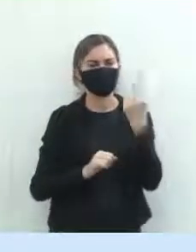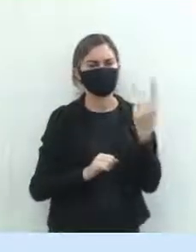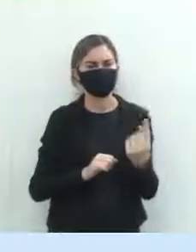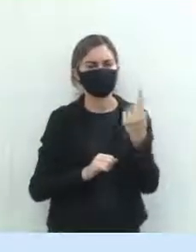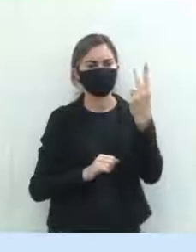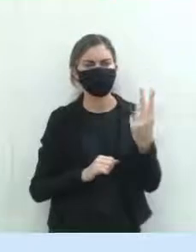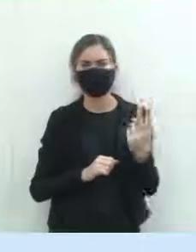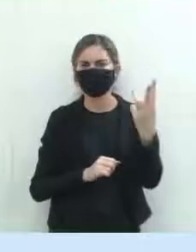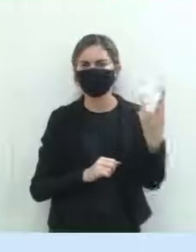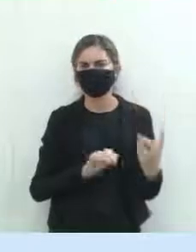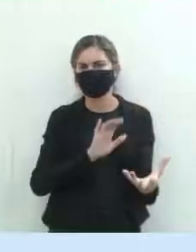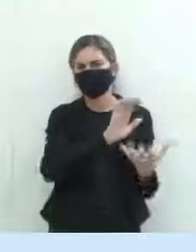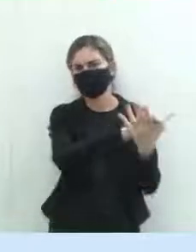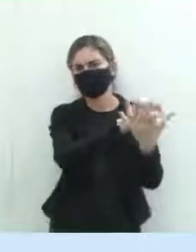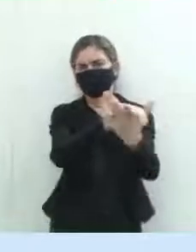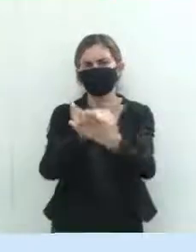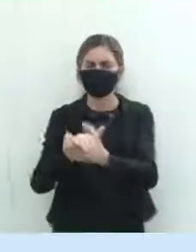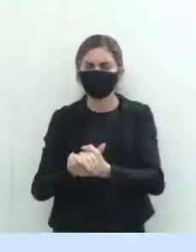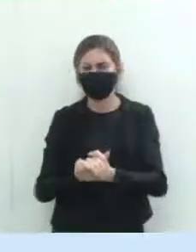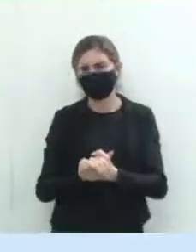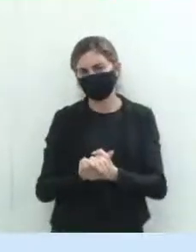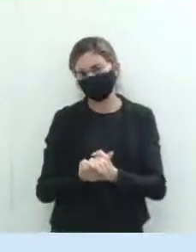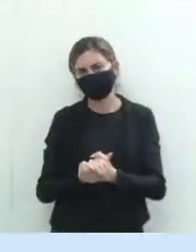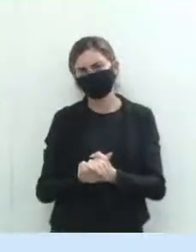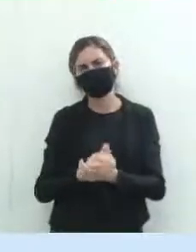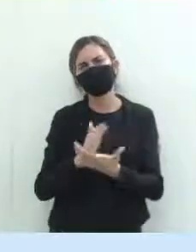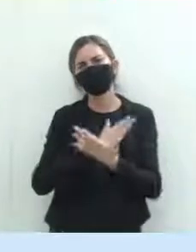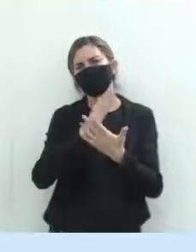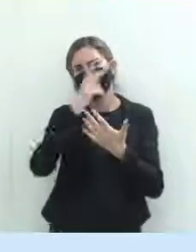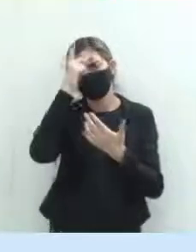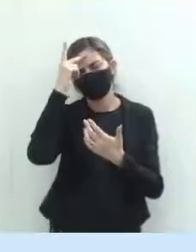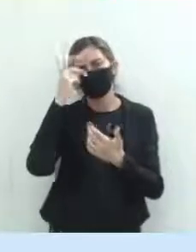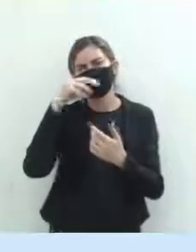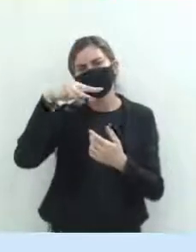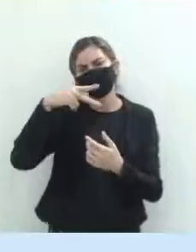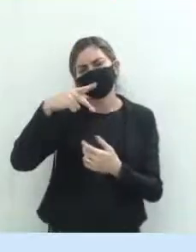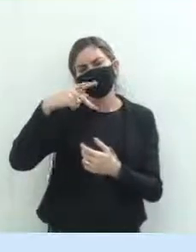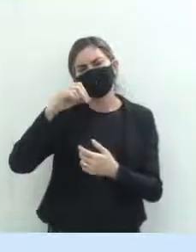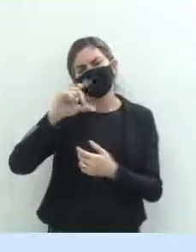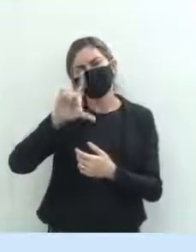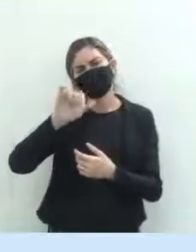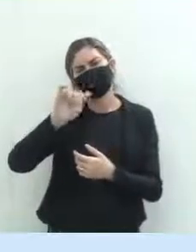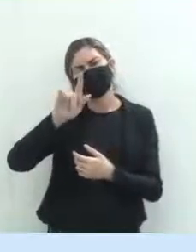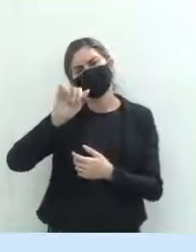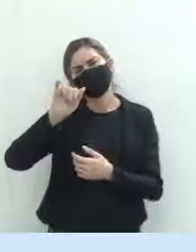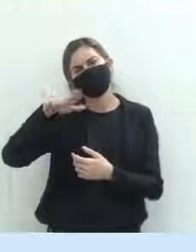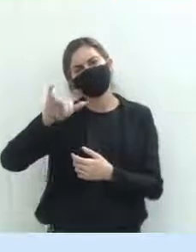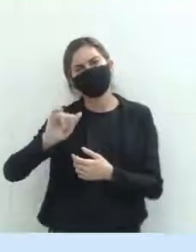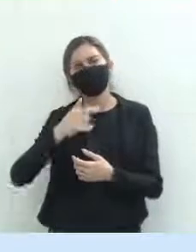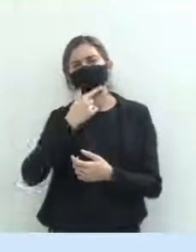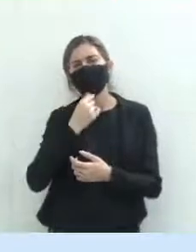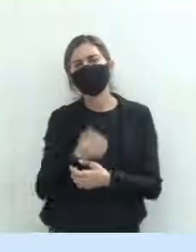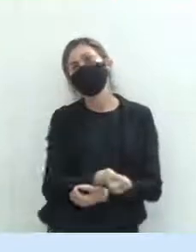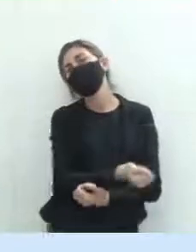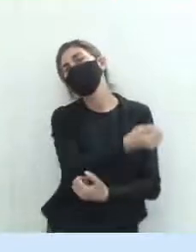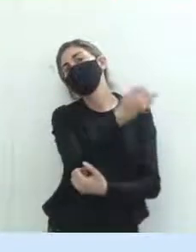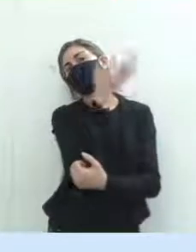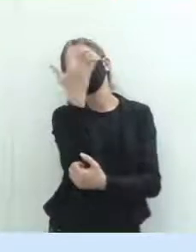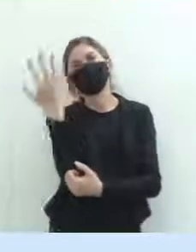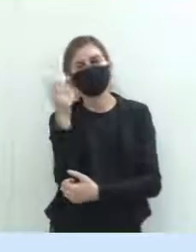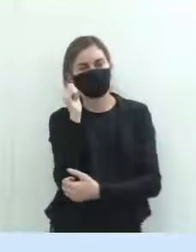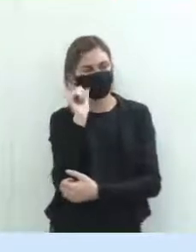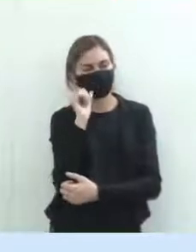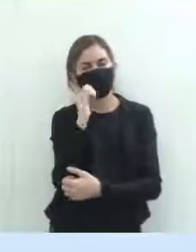ao contrário de que muitas pessoas pensam, poligamia não significa que um homem pode ter quantas mulheres